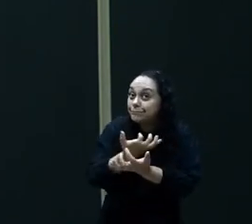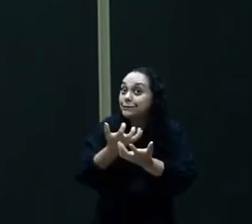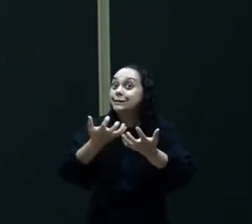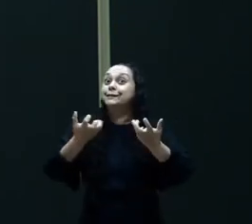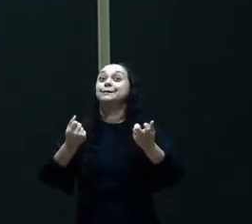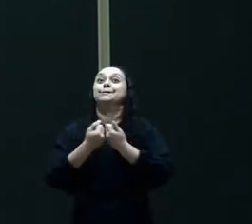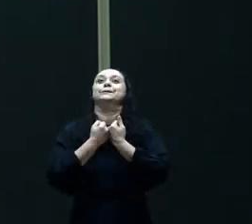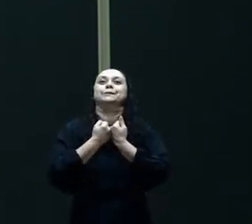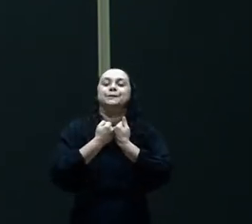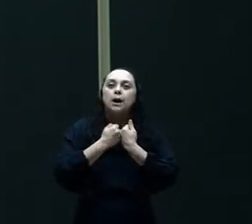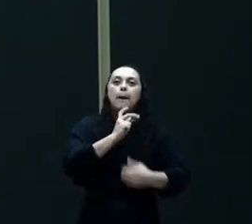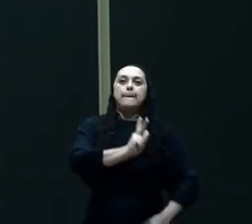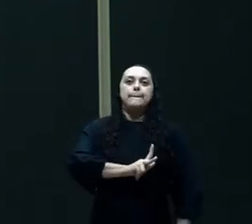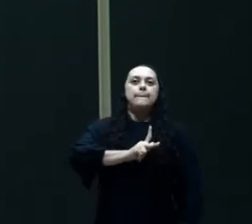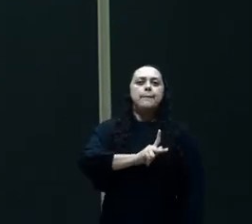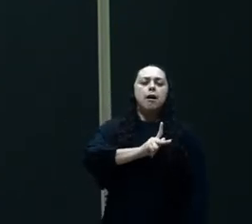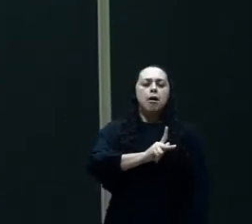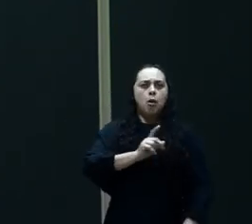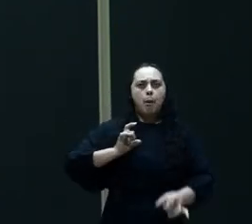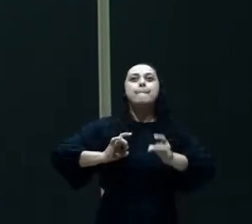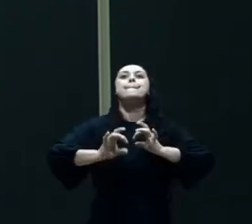experiências Paulo teve